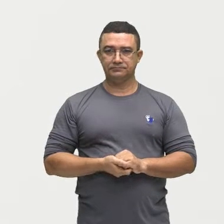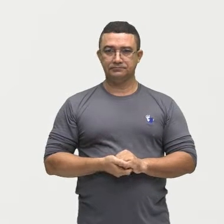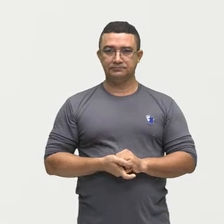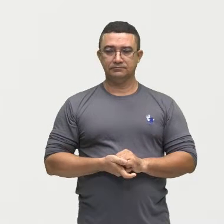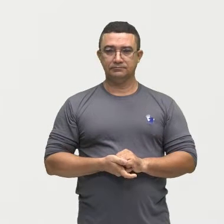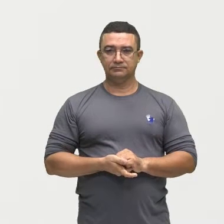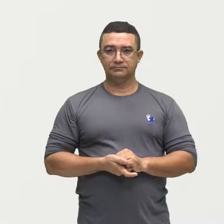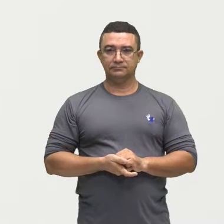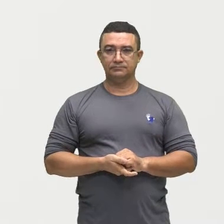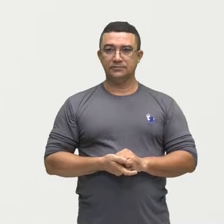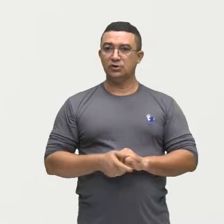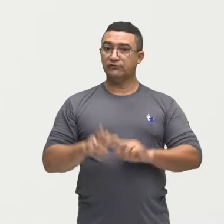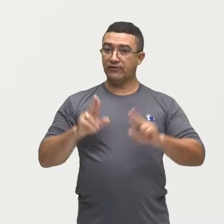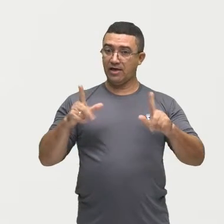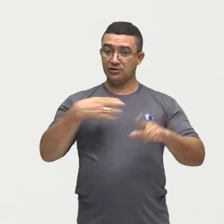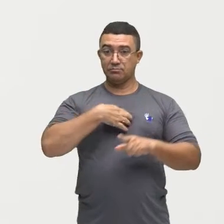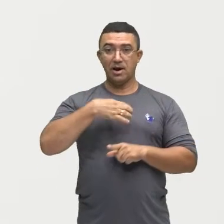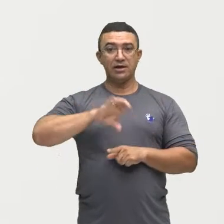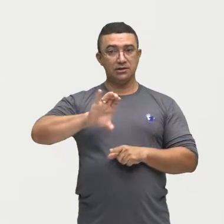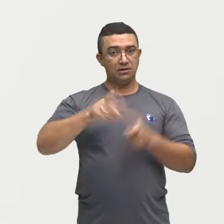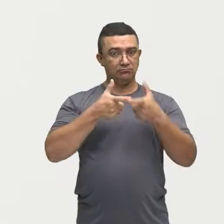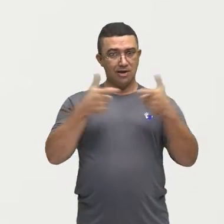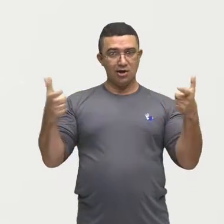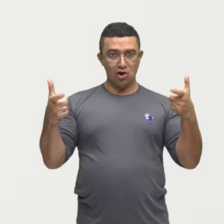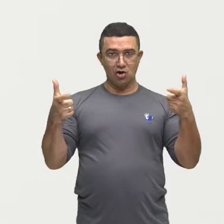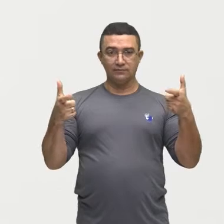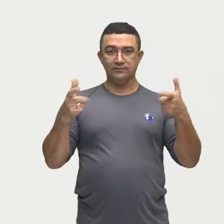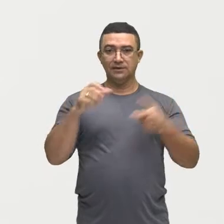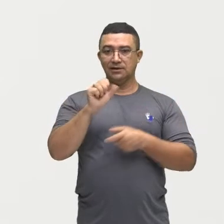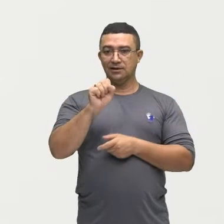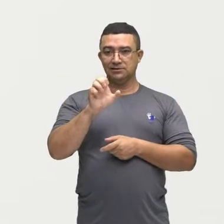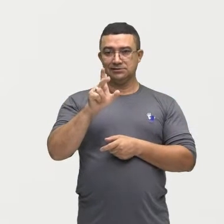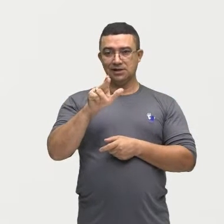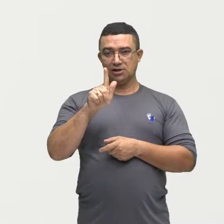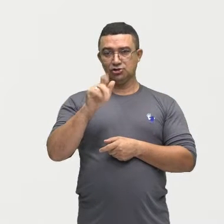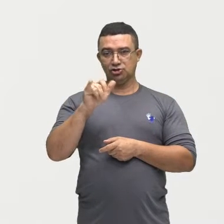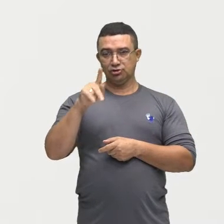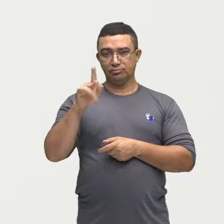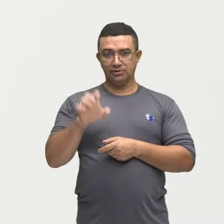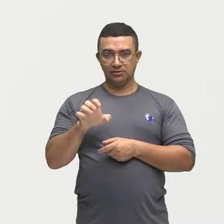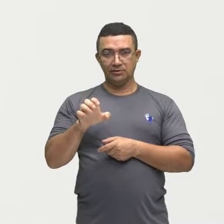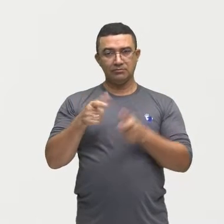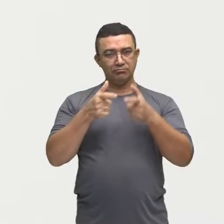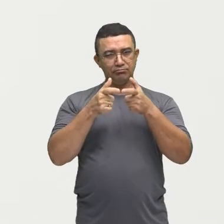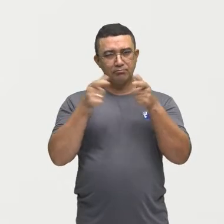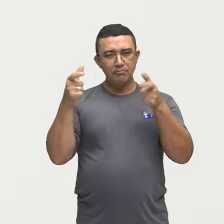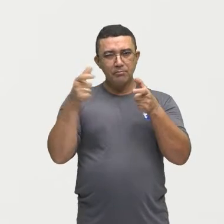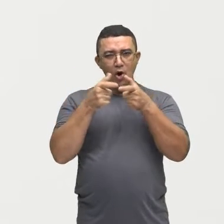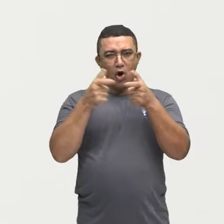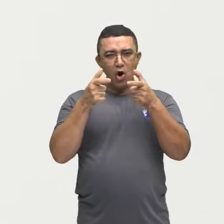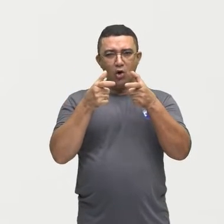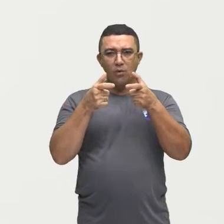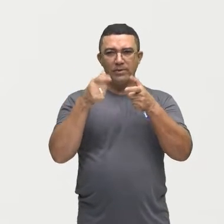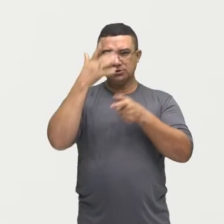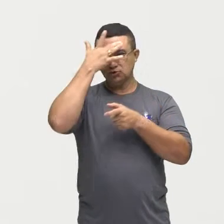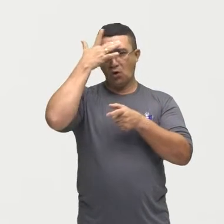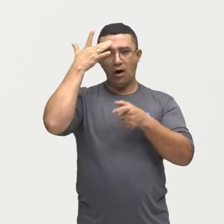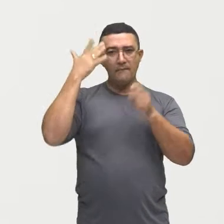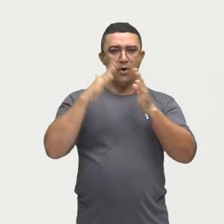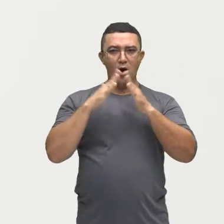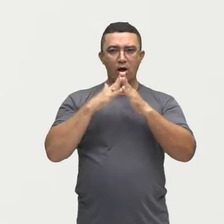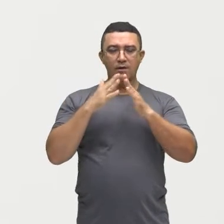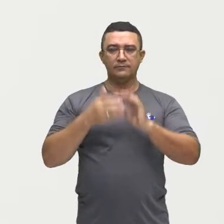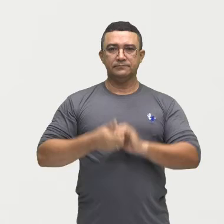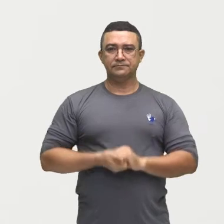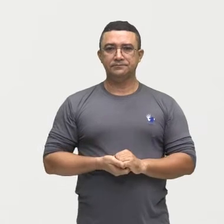né, diferentemente da Bahia. Então aqui a gente tem mais ou menos aí um pouco mais de 2 milhões de habitantes.